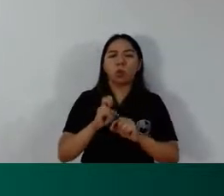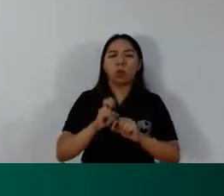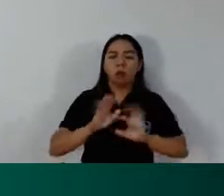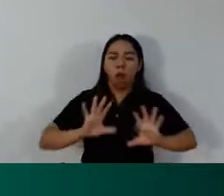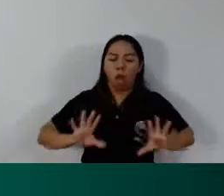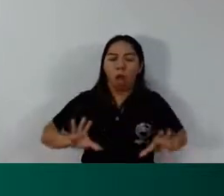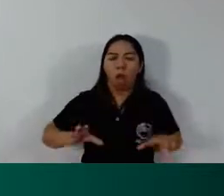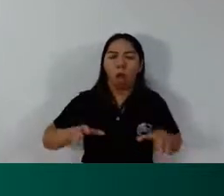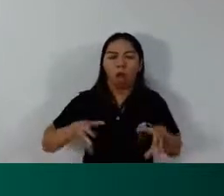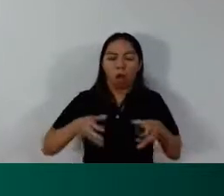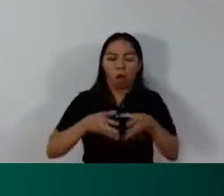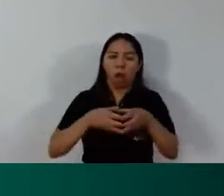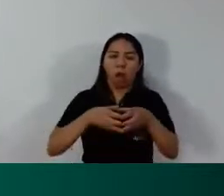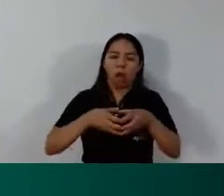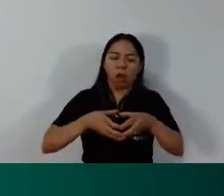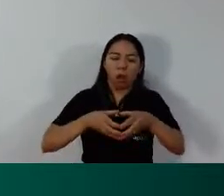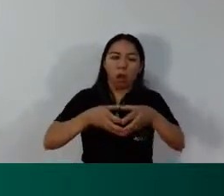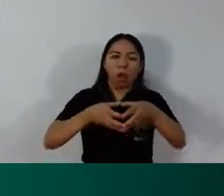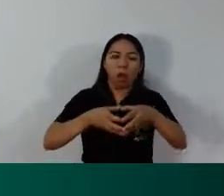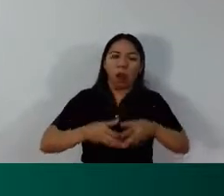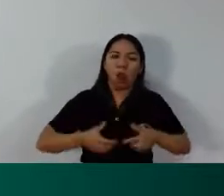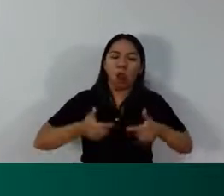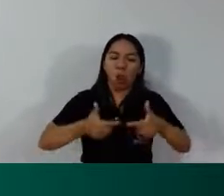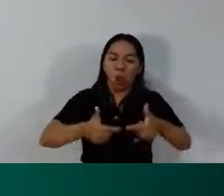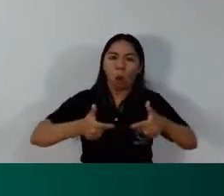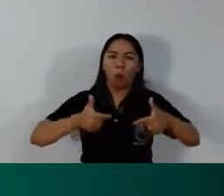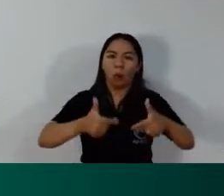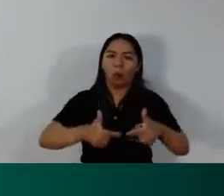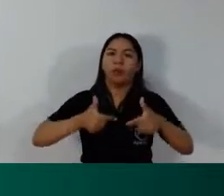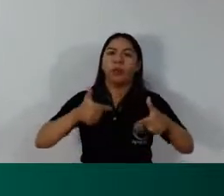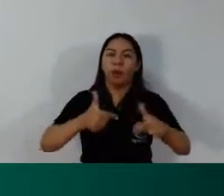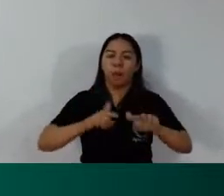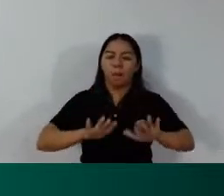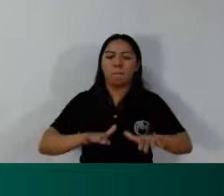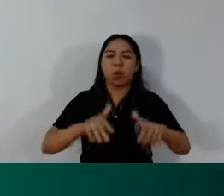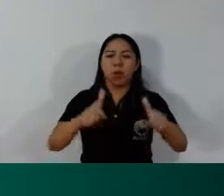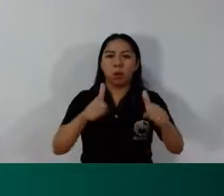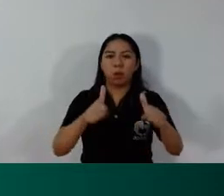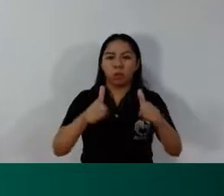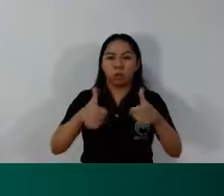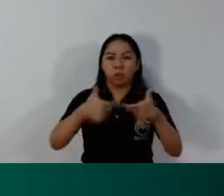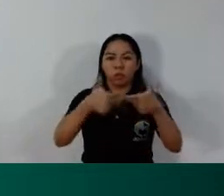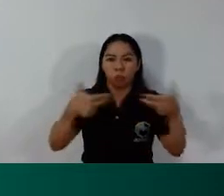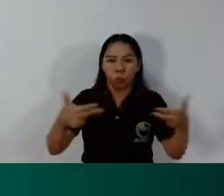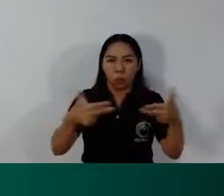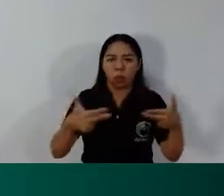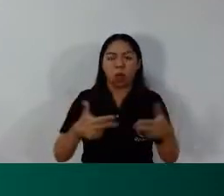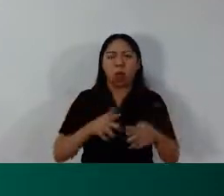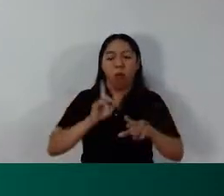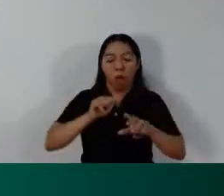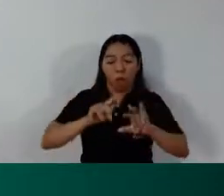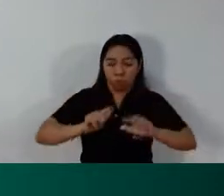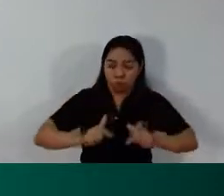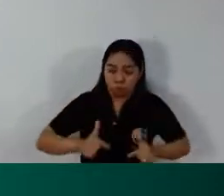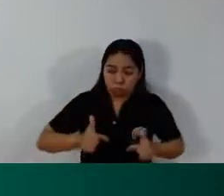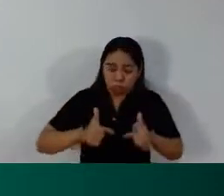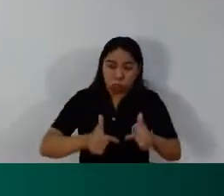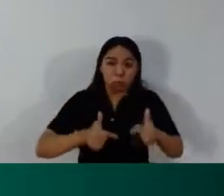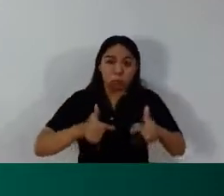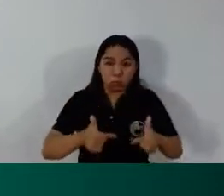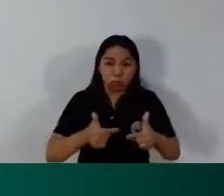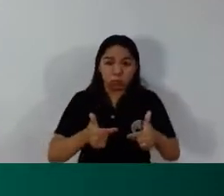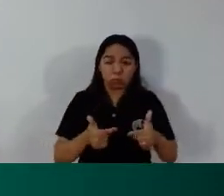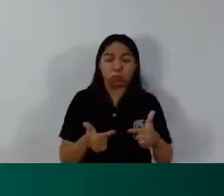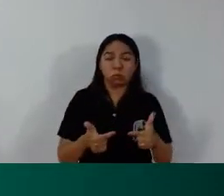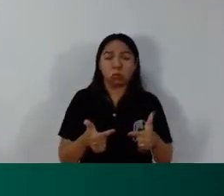coletiva a luta e melhoria do Estado de coisas e e saída coletiva e de melhoria para o